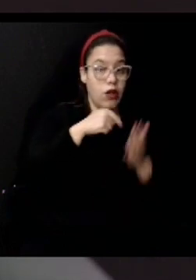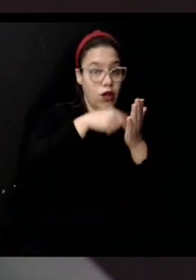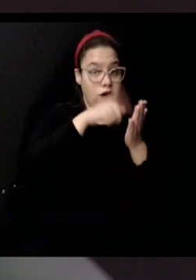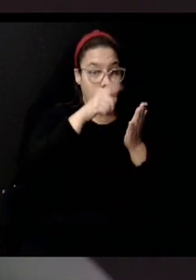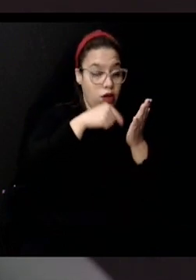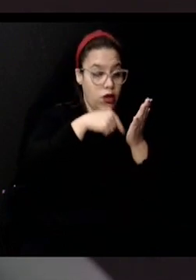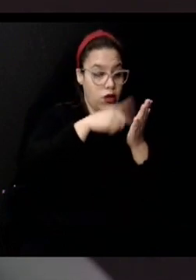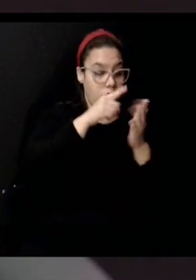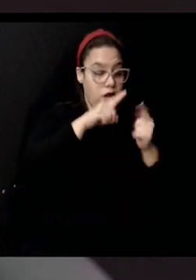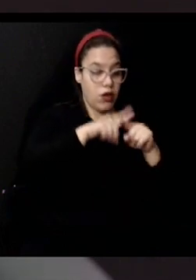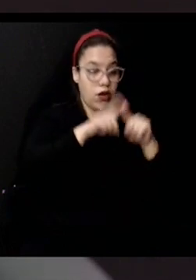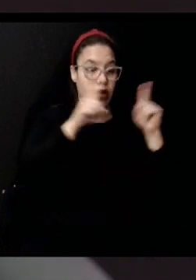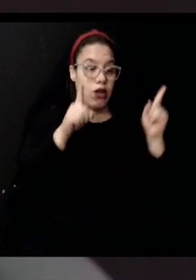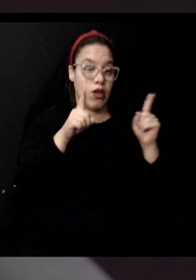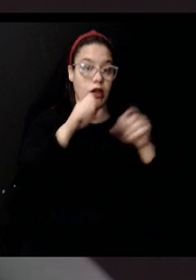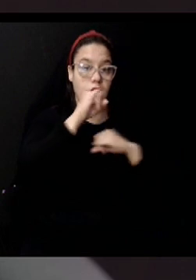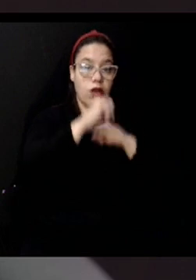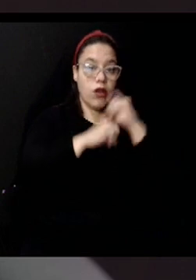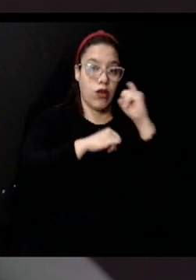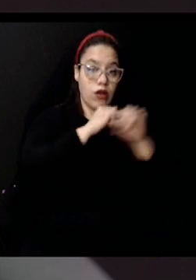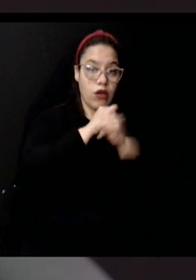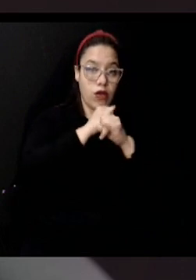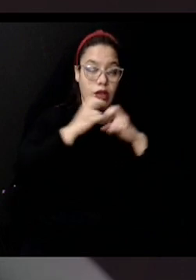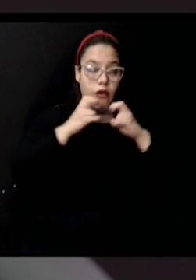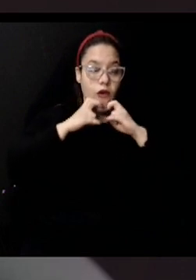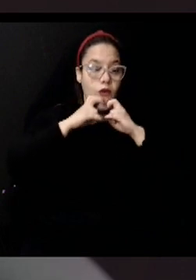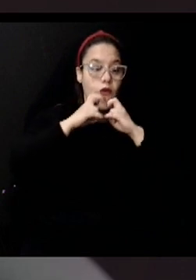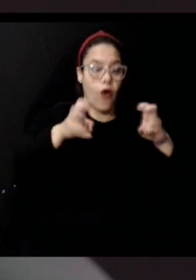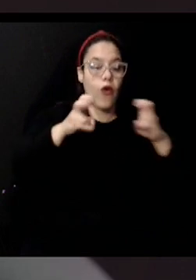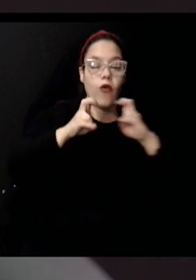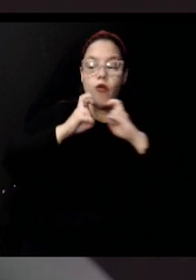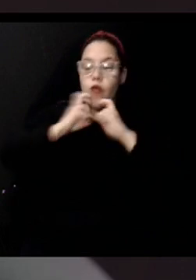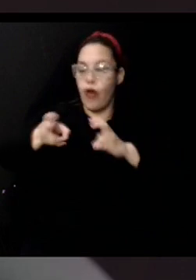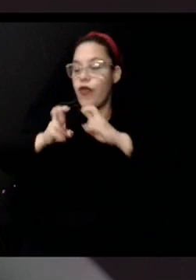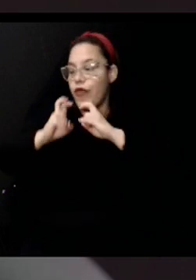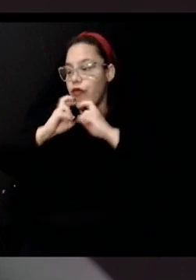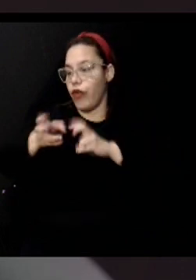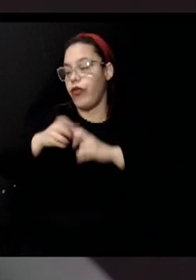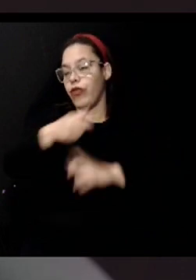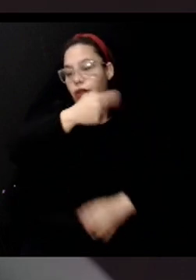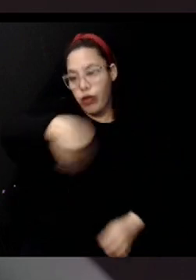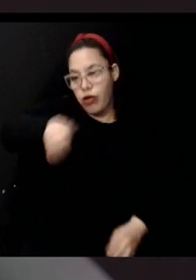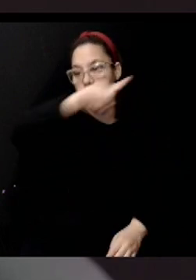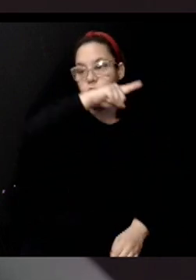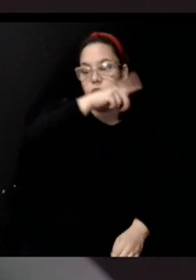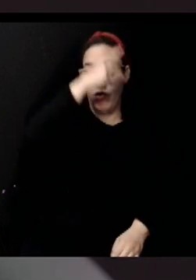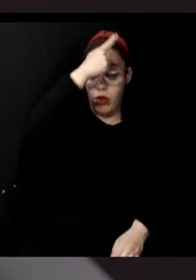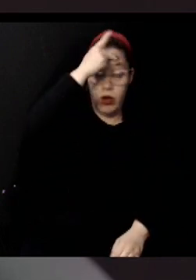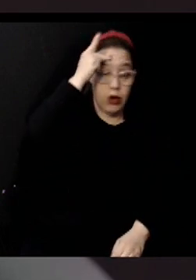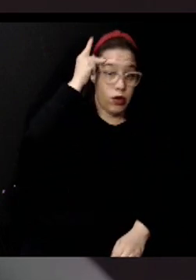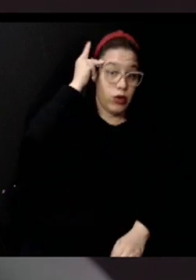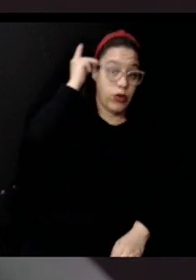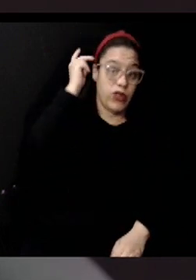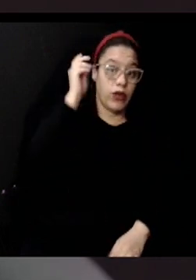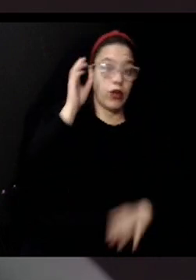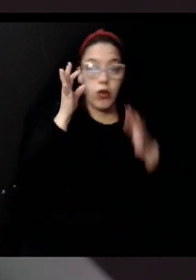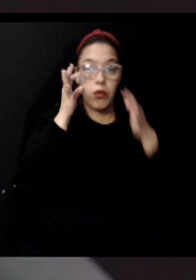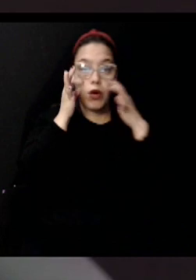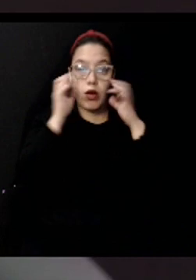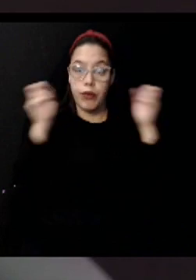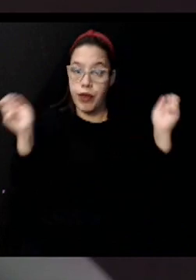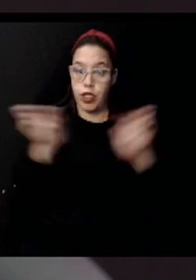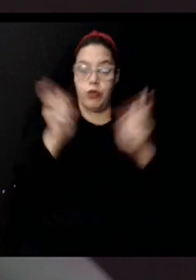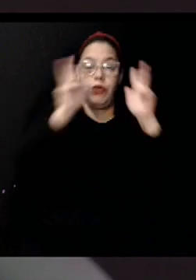essa coisa da internet deu voz a todo mundo. Né, então as pessoas, às vezes, para chamar atenção,